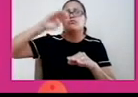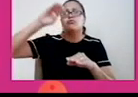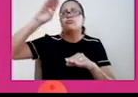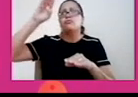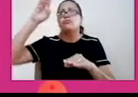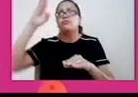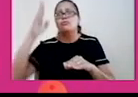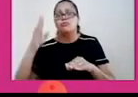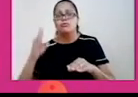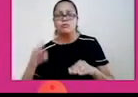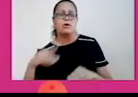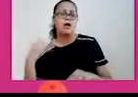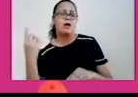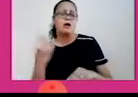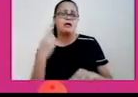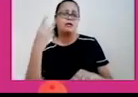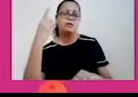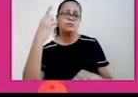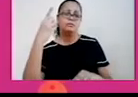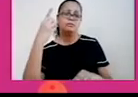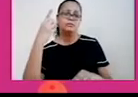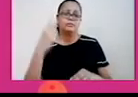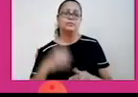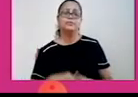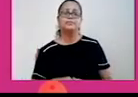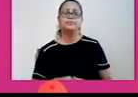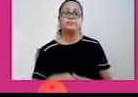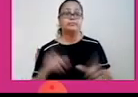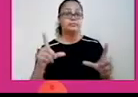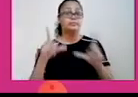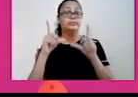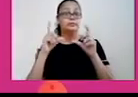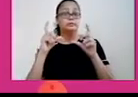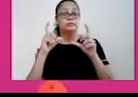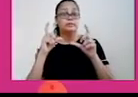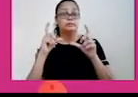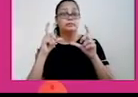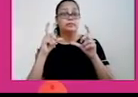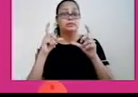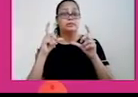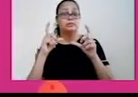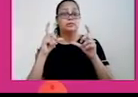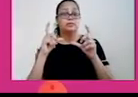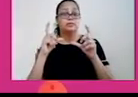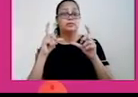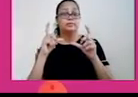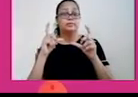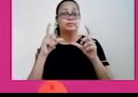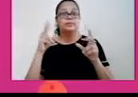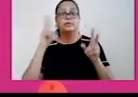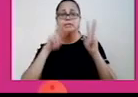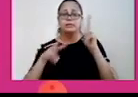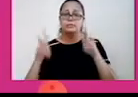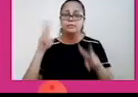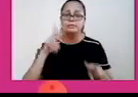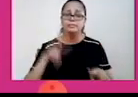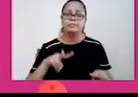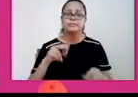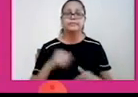de 7.000 metros, certo? Aqui nós temos uma imagem, né, uma vista aqui da cordilheira do